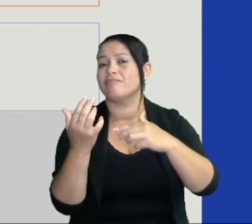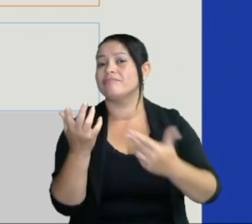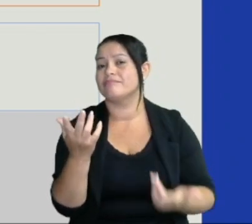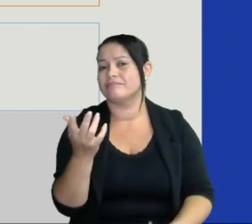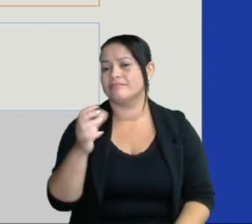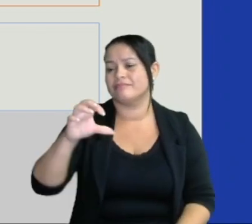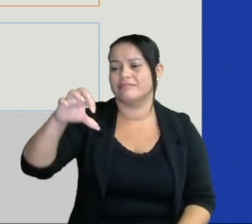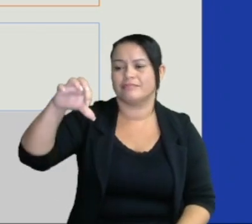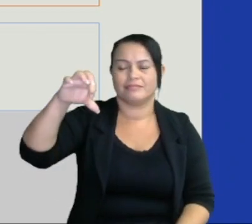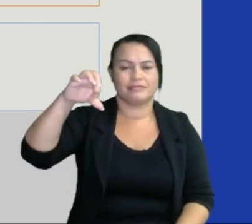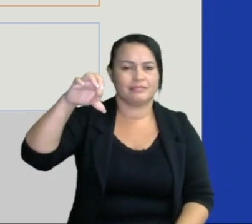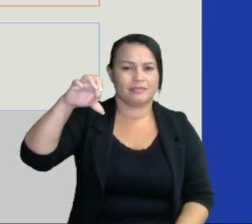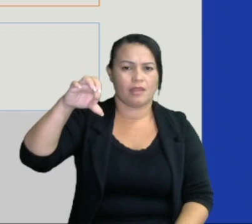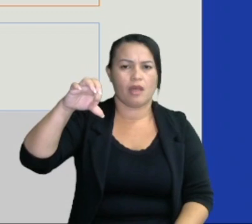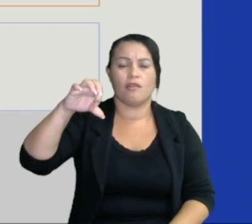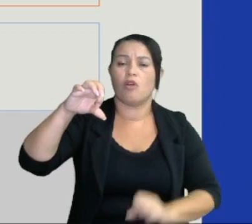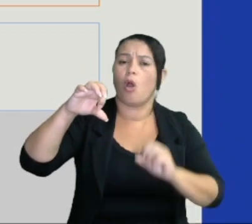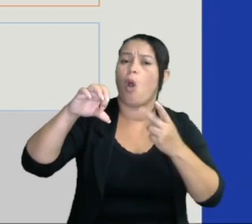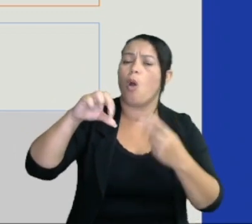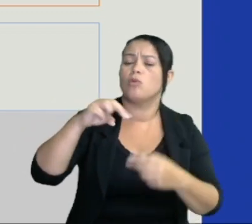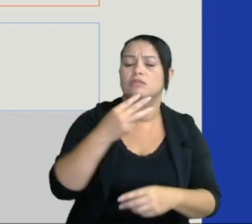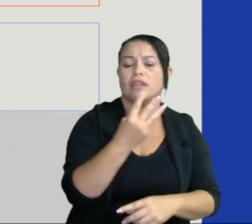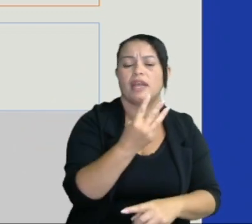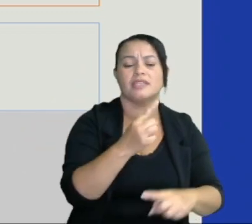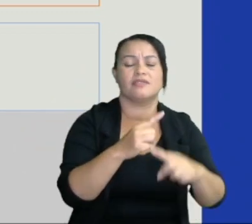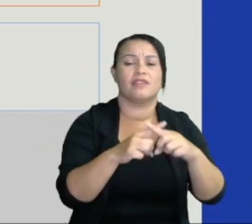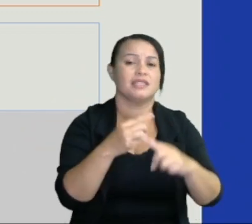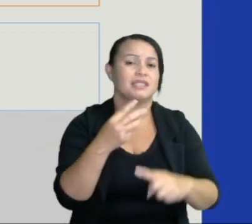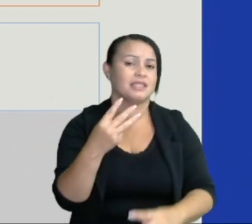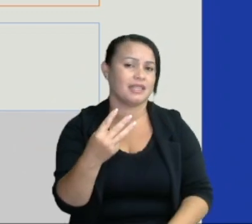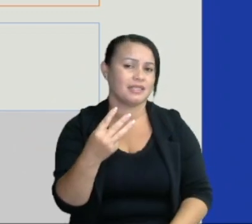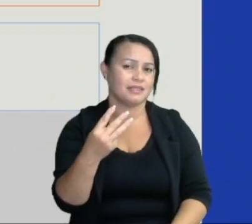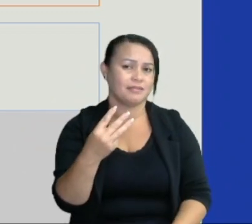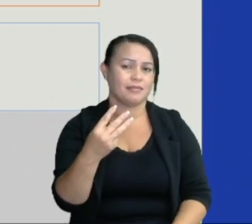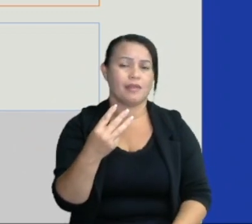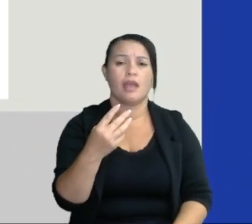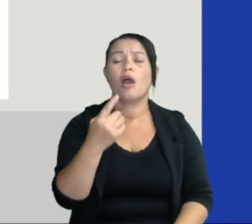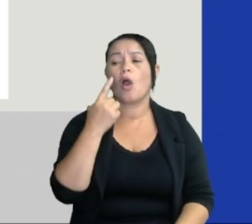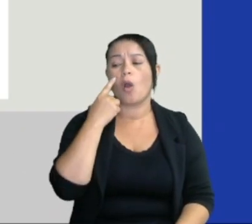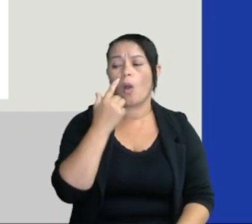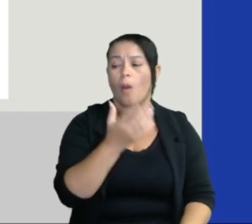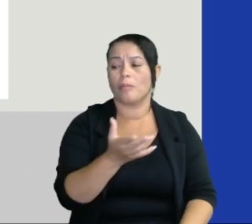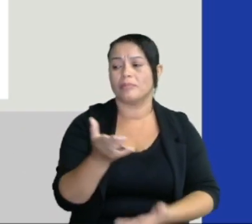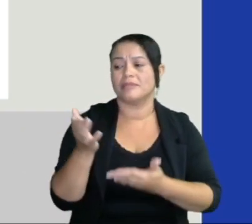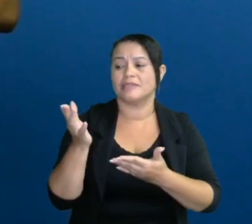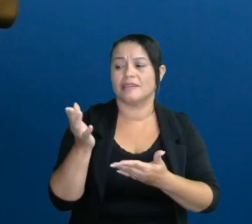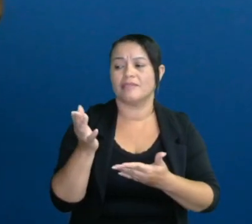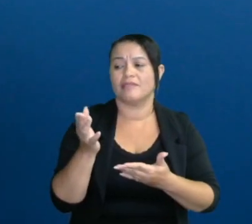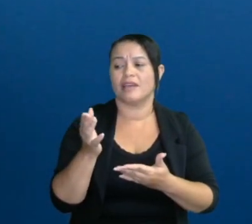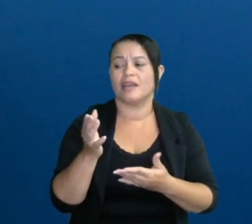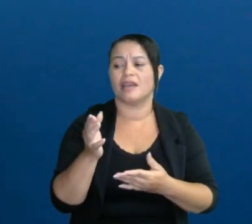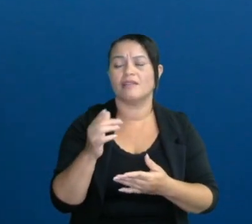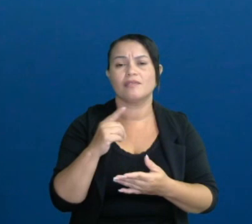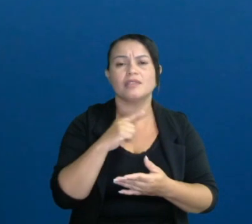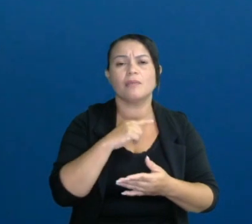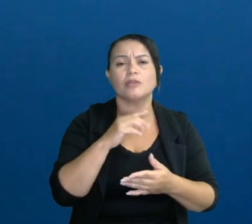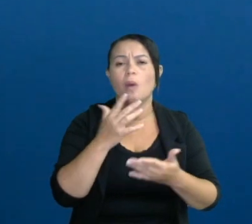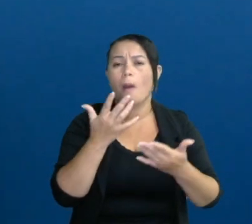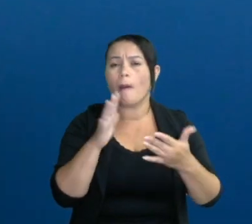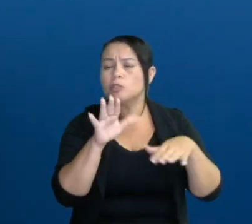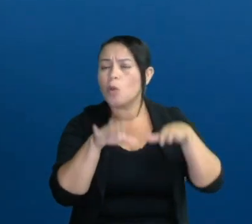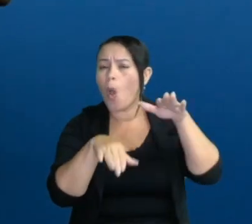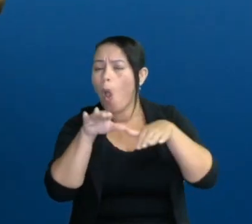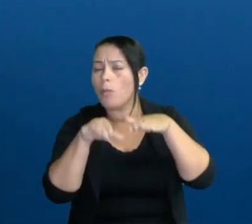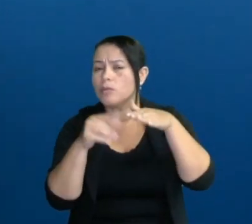igual a 9, ou 3 vezes 3. Então, aqui nós fizemos a proporção da